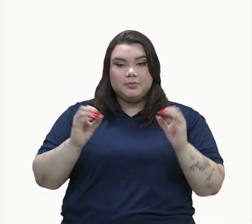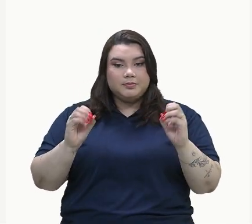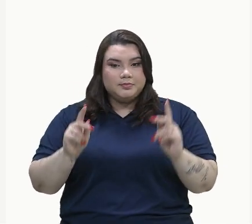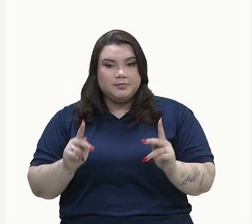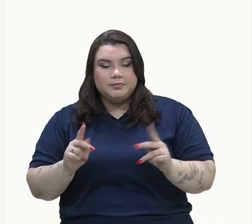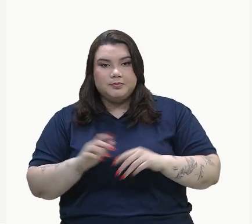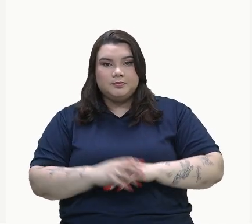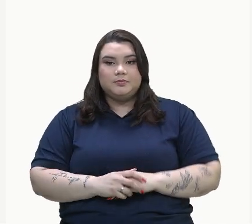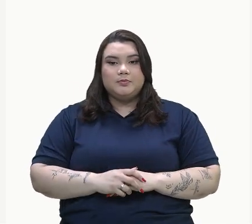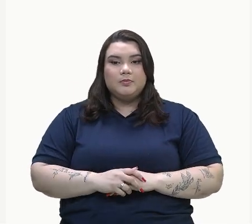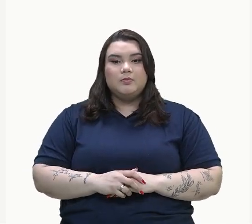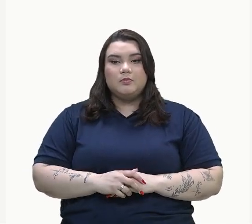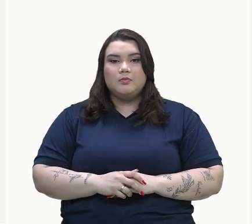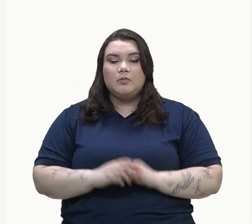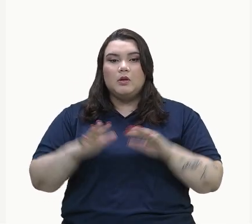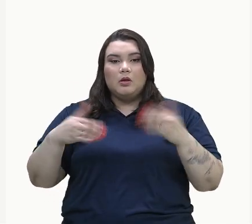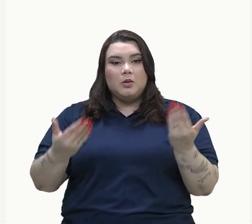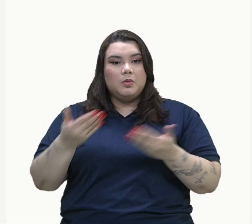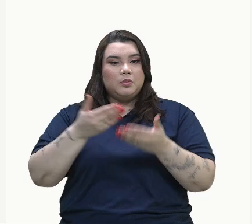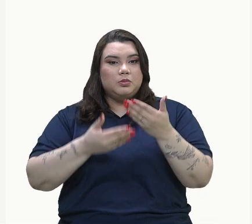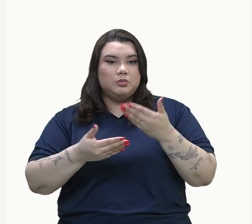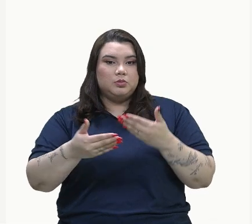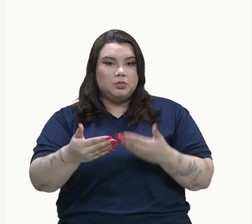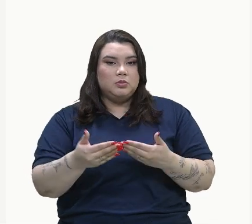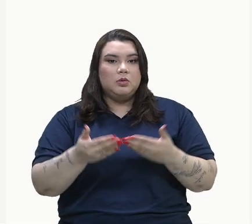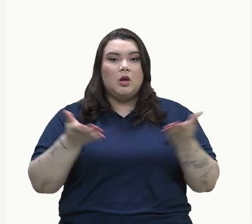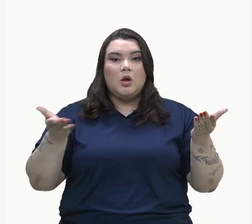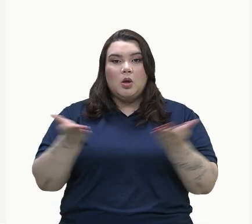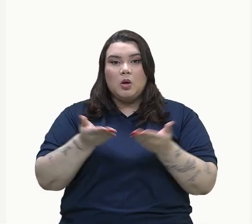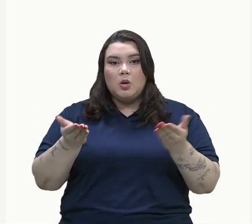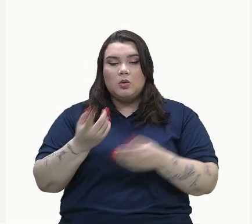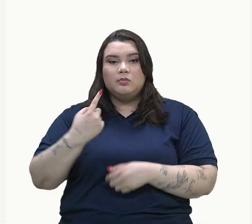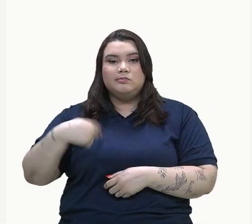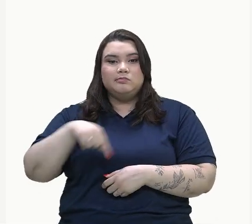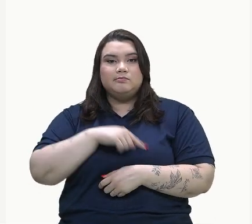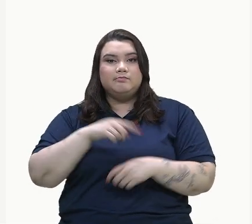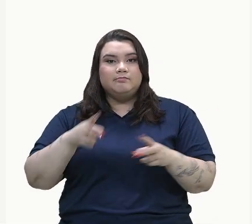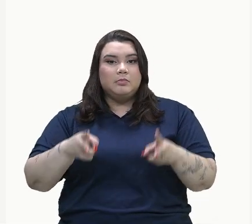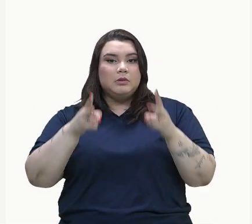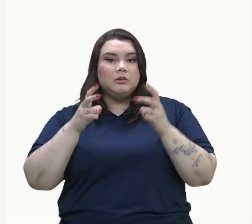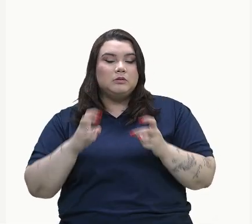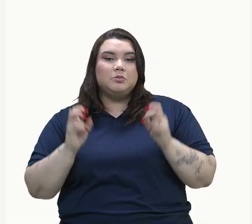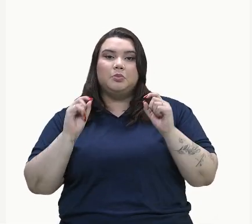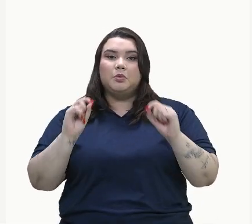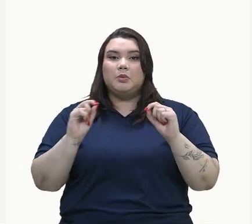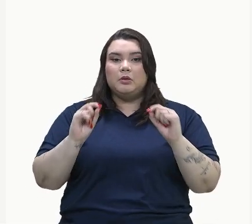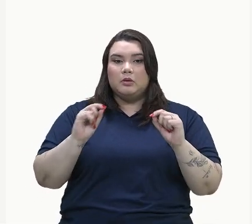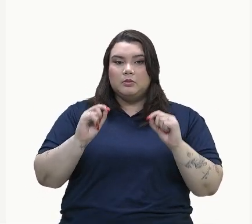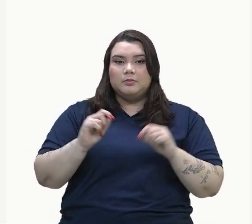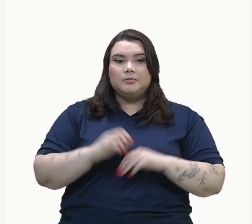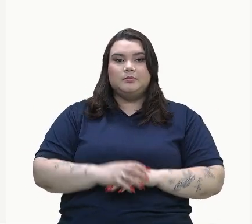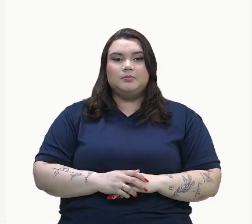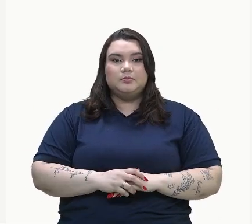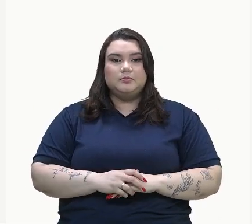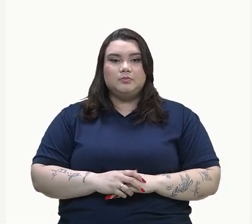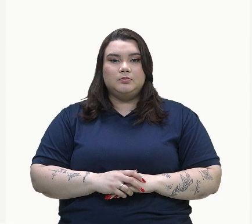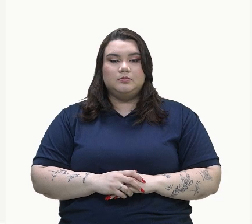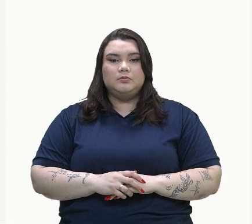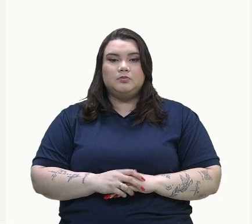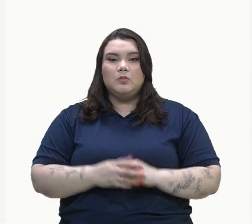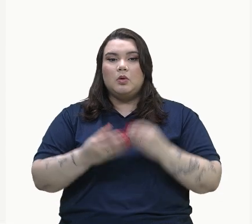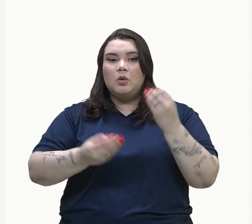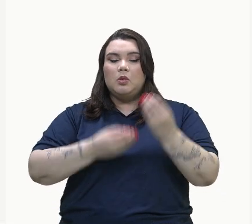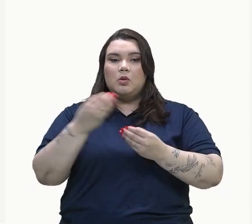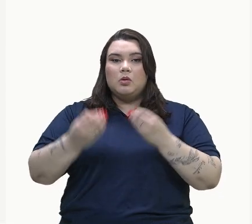Bem, dando continuidade, agora a gente vai verificar aqui com vocês a questão